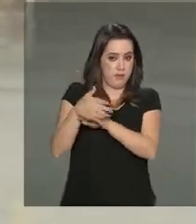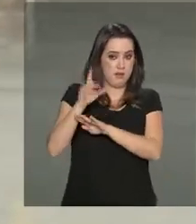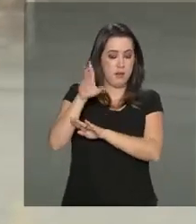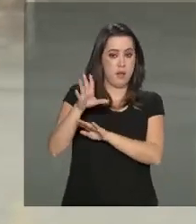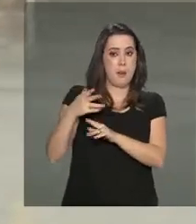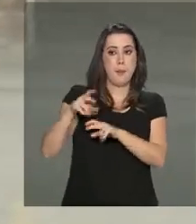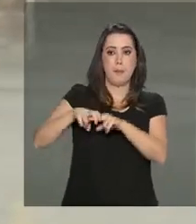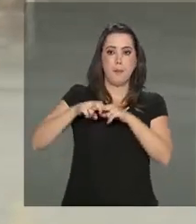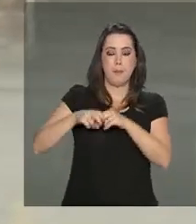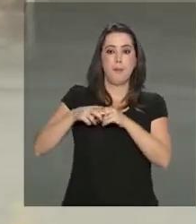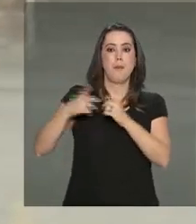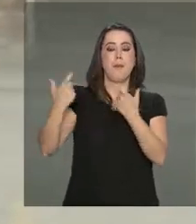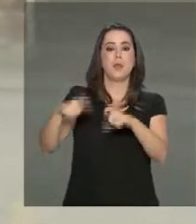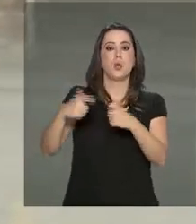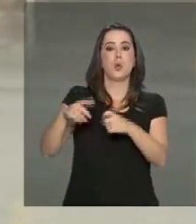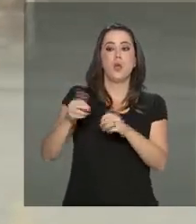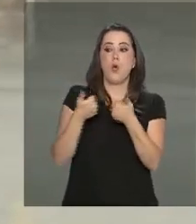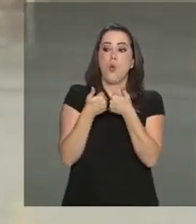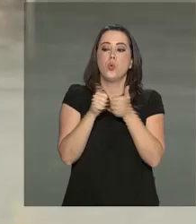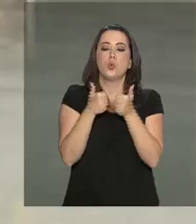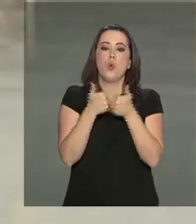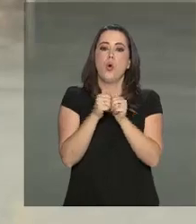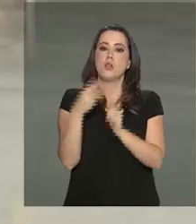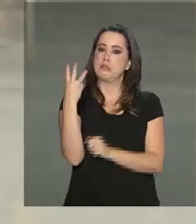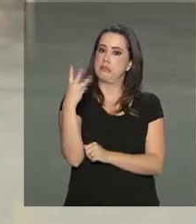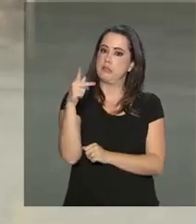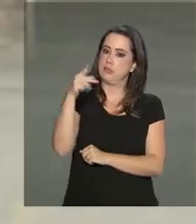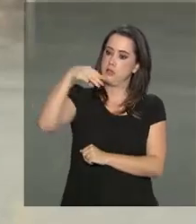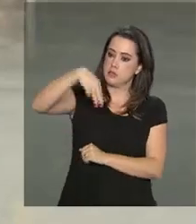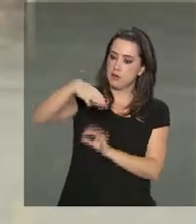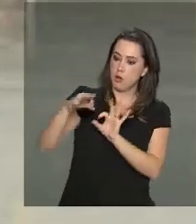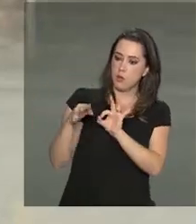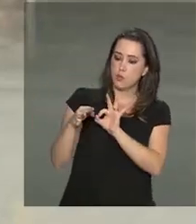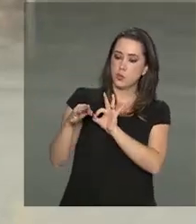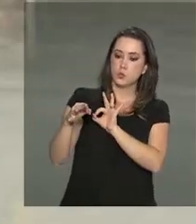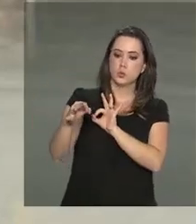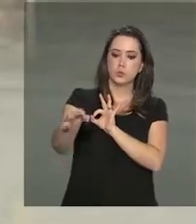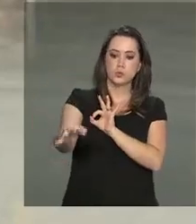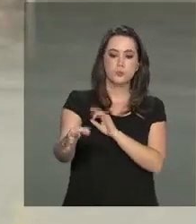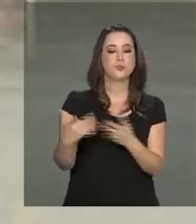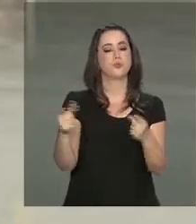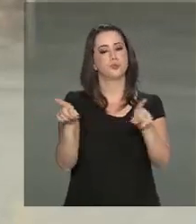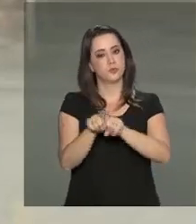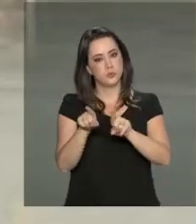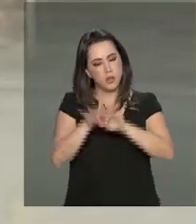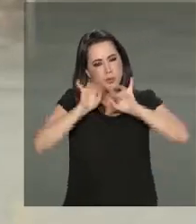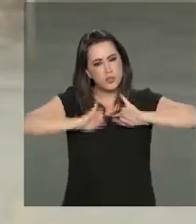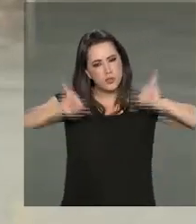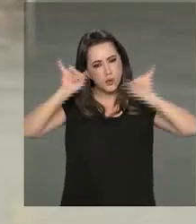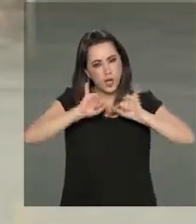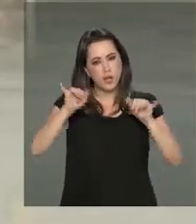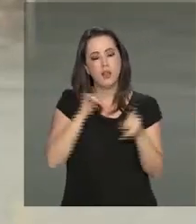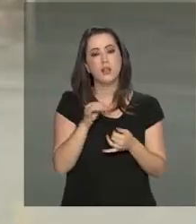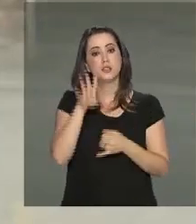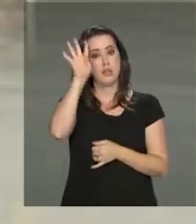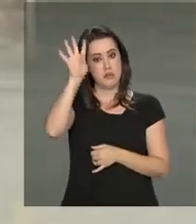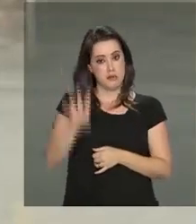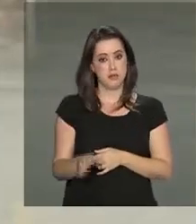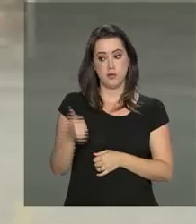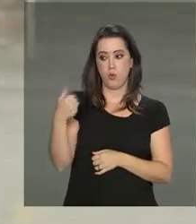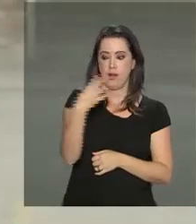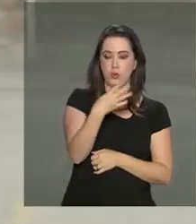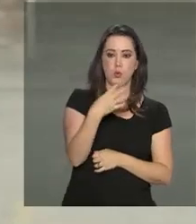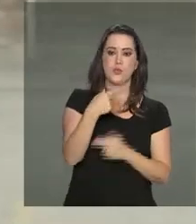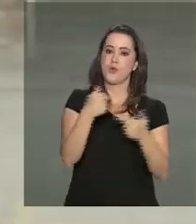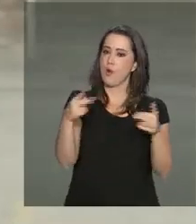pela rodoviária que fica a cerca de três quilômetros do congresso nacional também foi divulgada uma lista com 14 itens